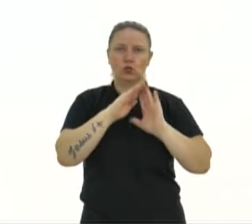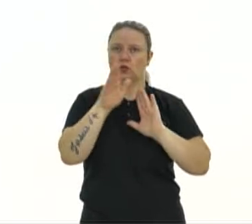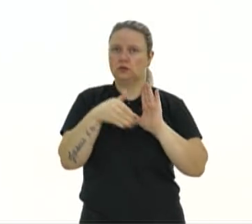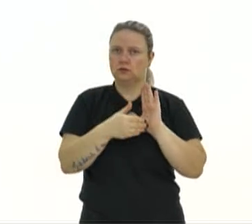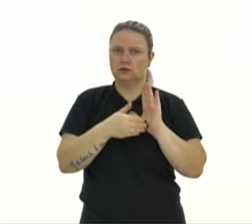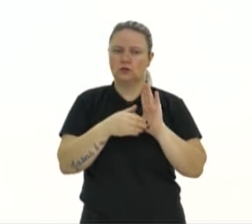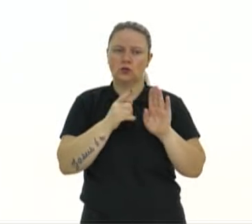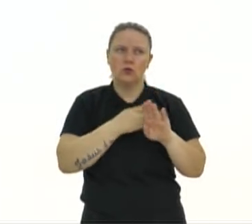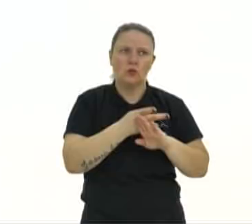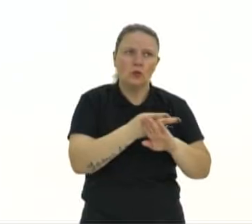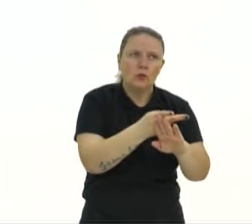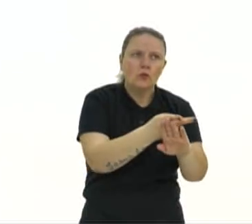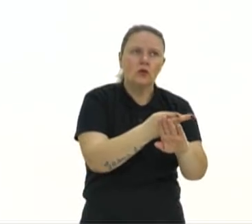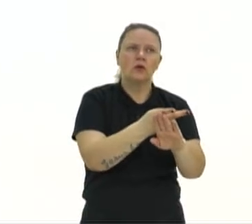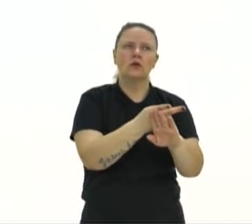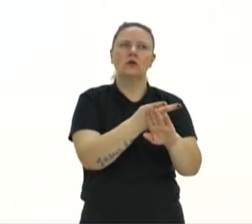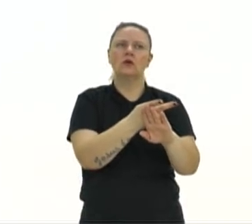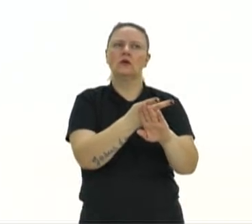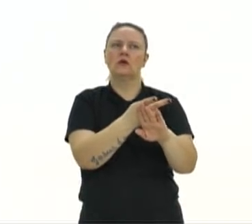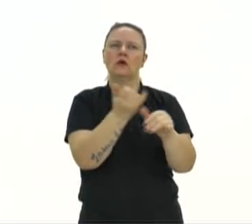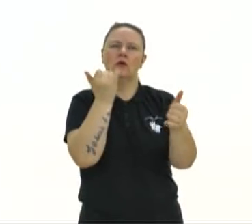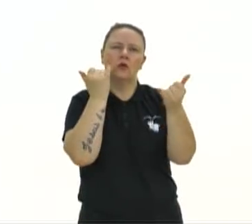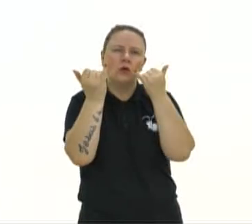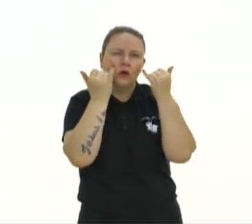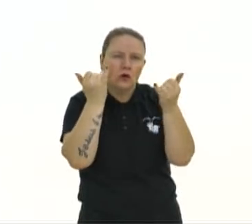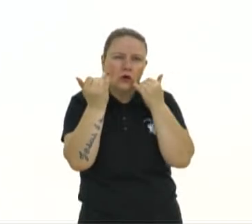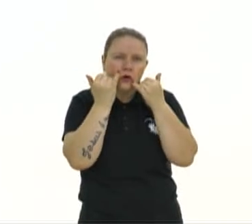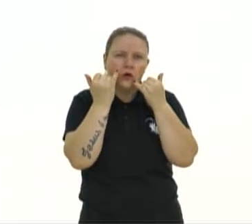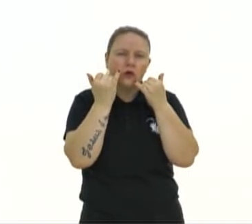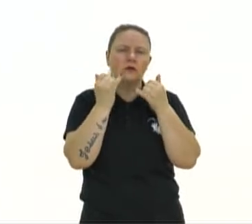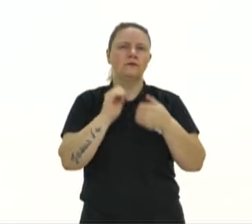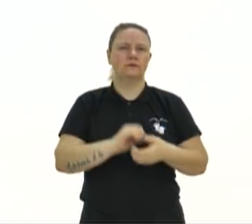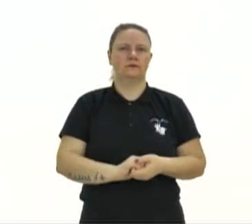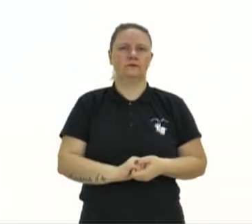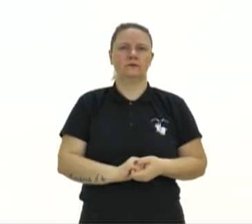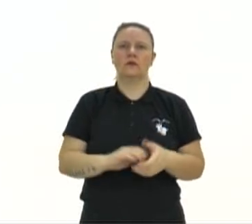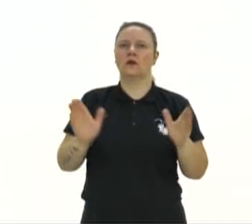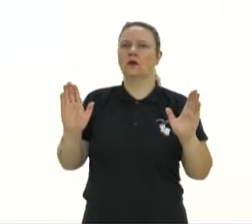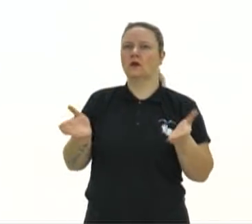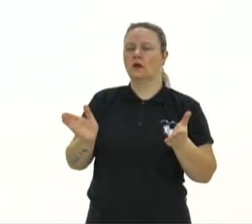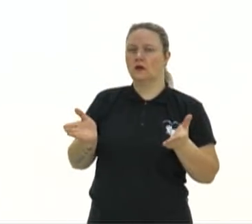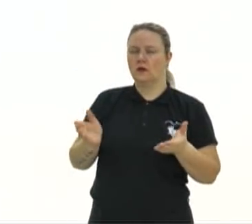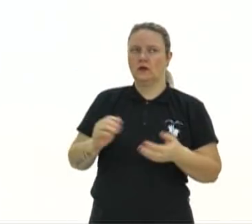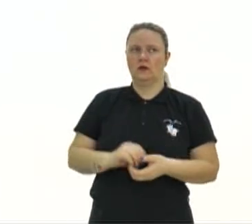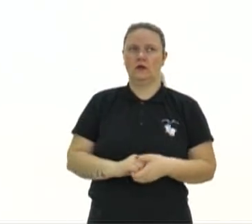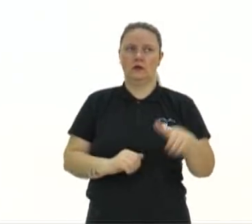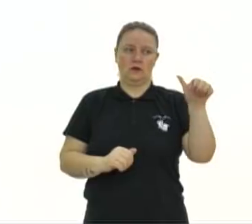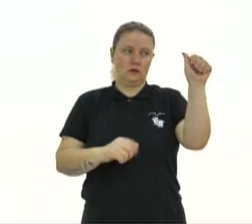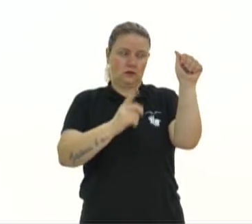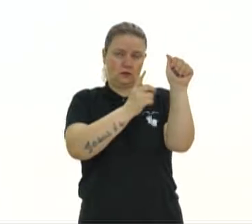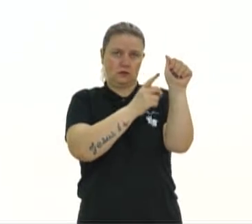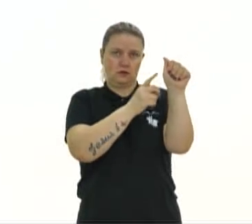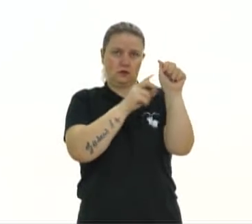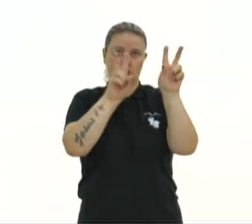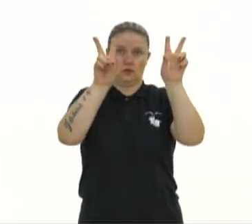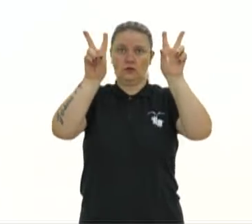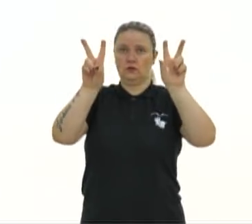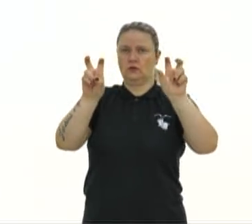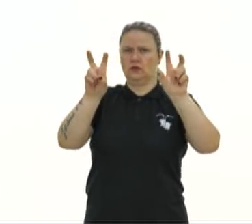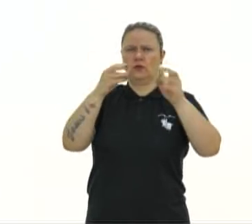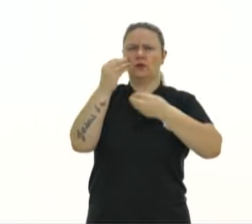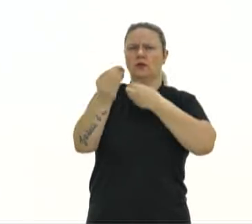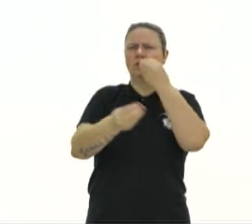investigue a imagem em um buscador, desconfie de áudios. Letra A. Além do título, como